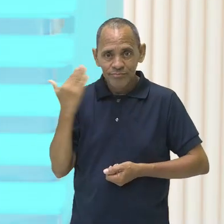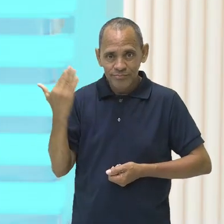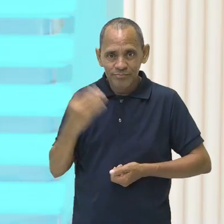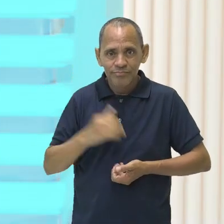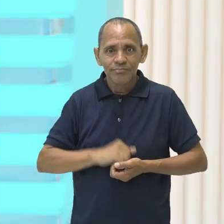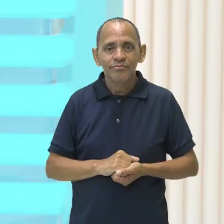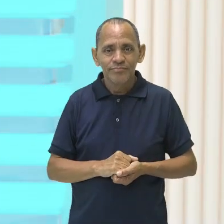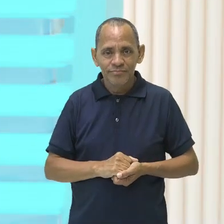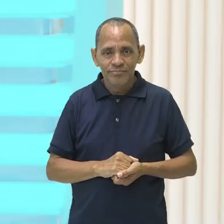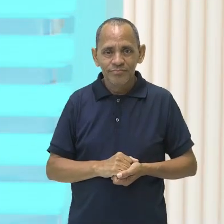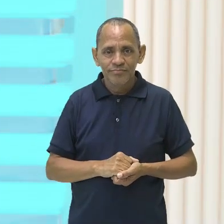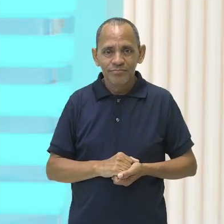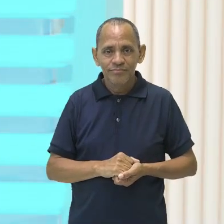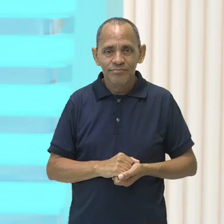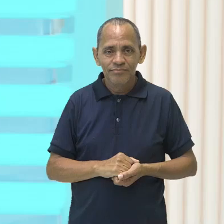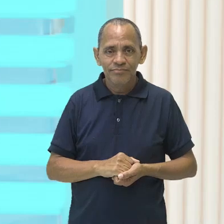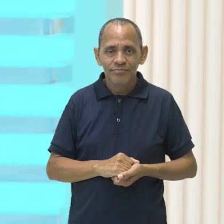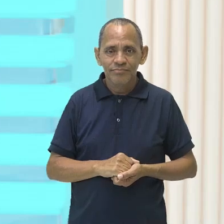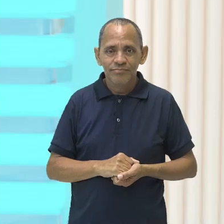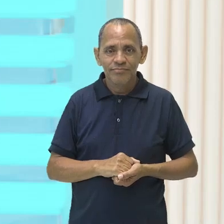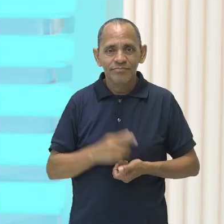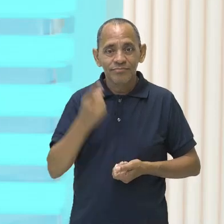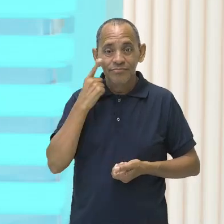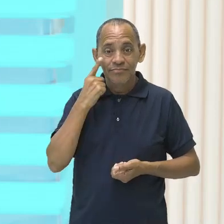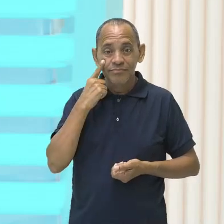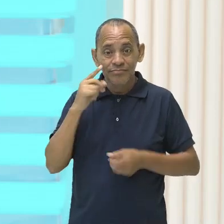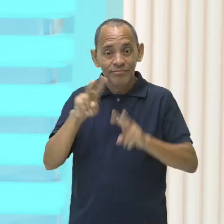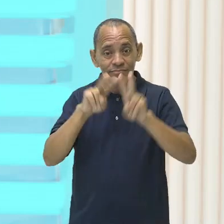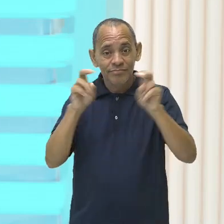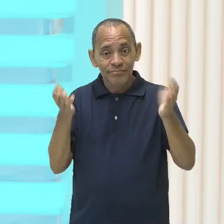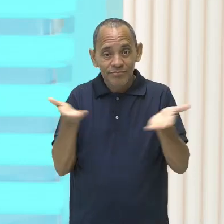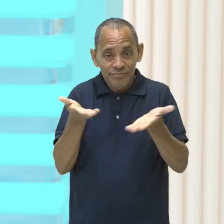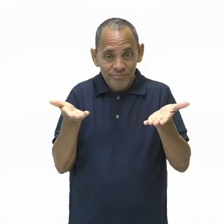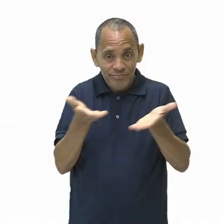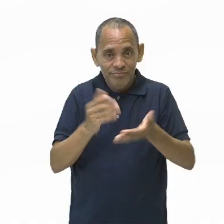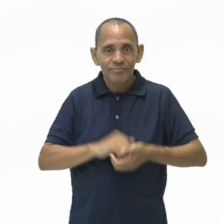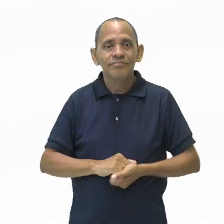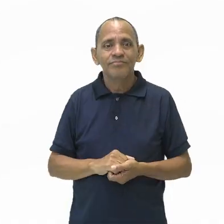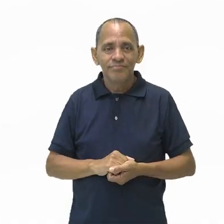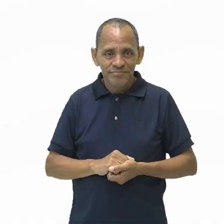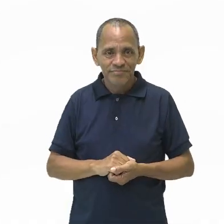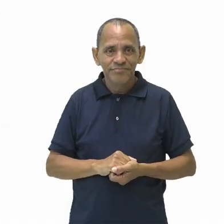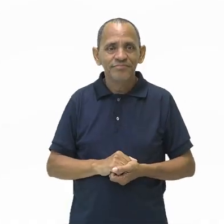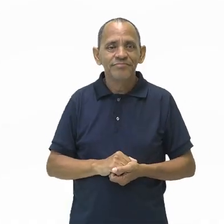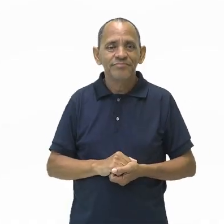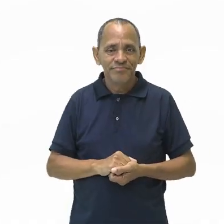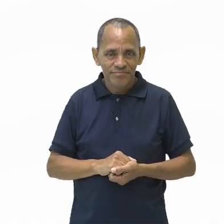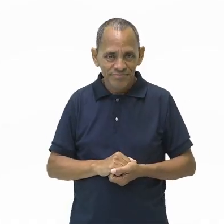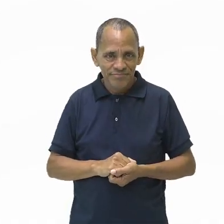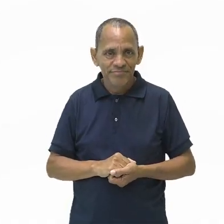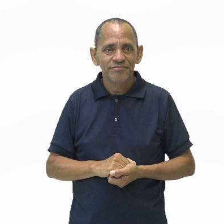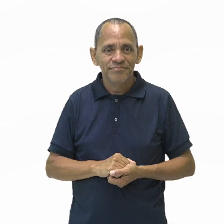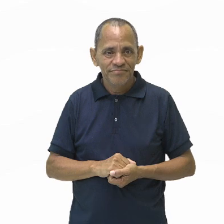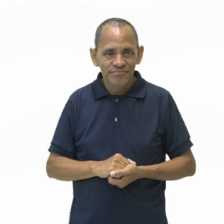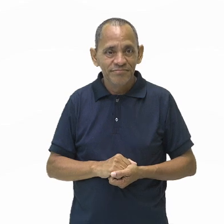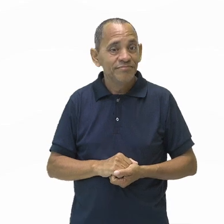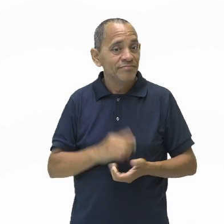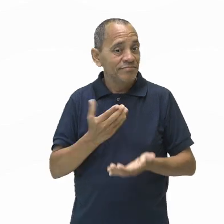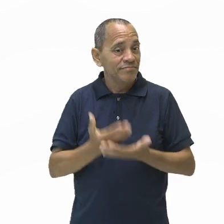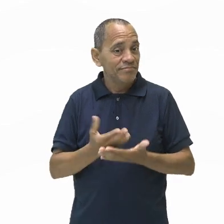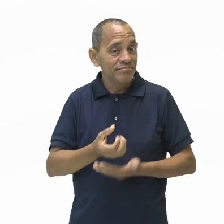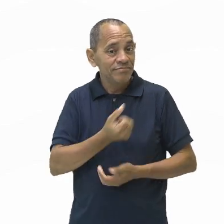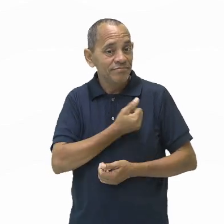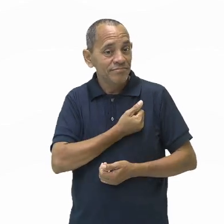Rodrigo Ribeiro. Vamos ver o que teremos então na nossa aula de hoje. Olha só, chegamos aí então na aula de